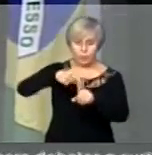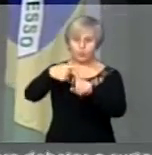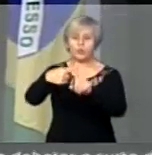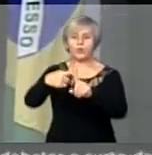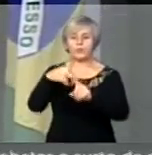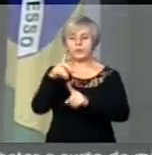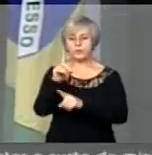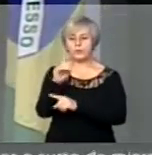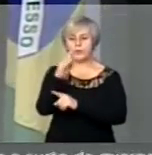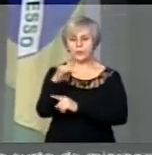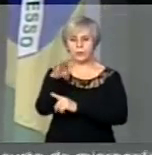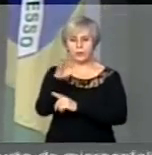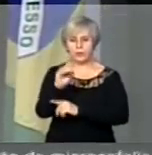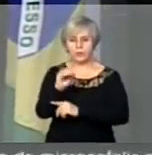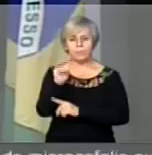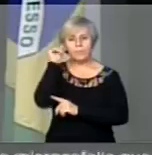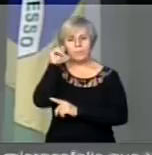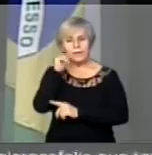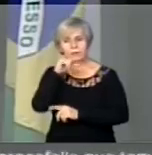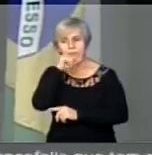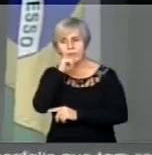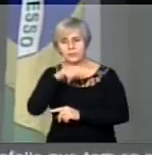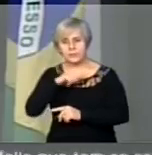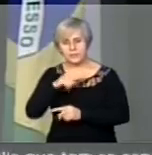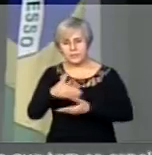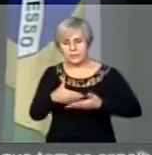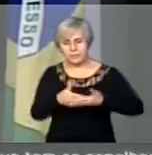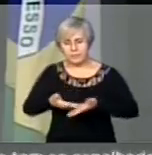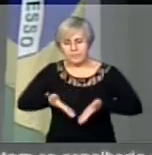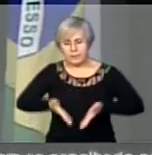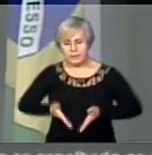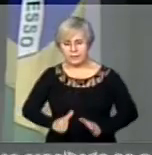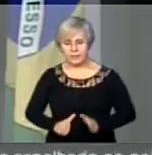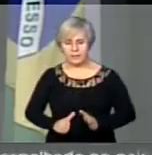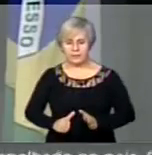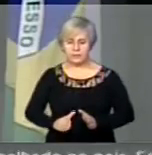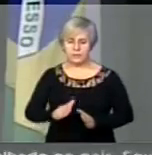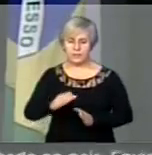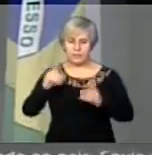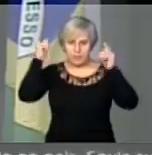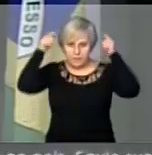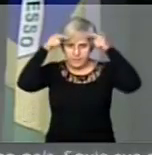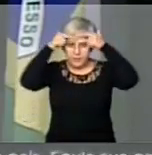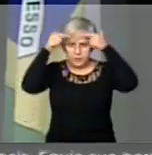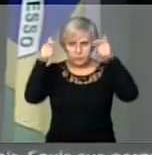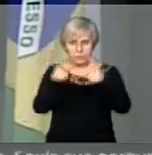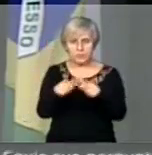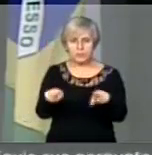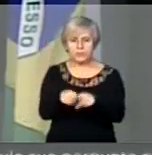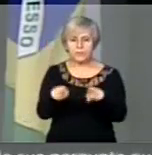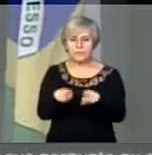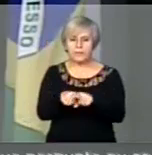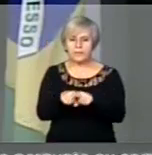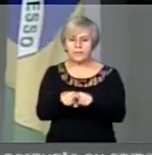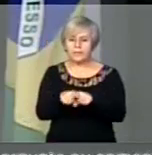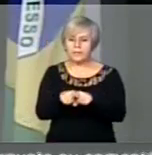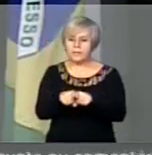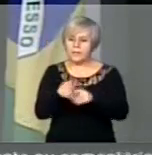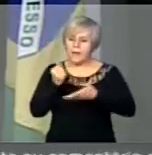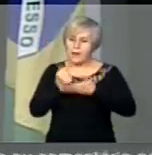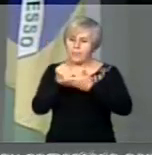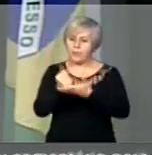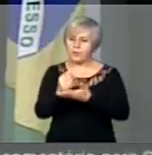ocorrer algum tipo de ação com a LOAS, com assistência social para as mães pobres que